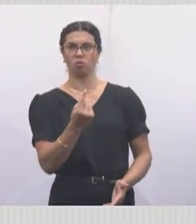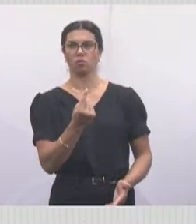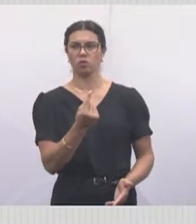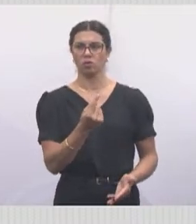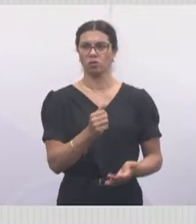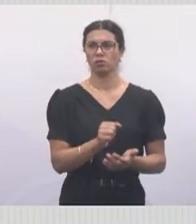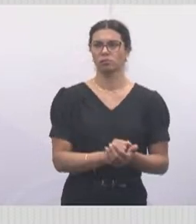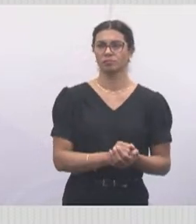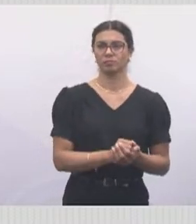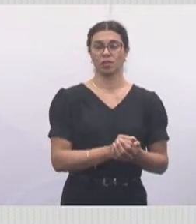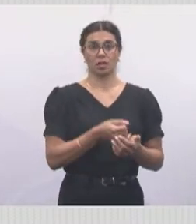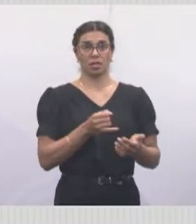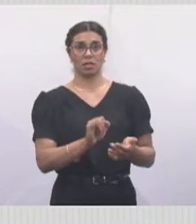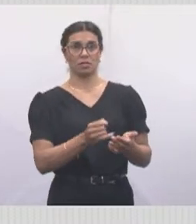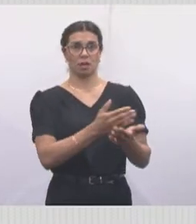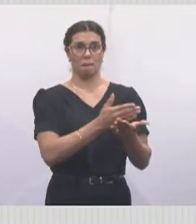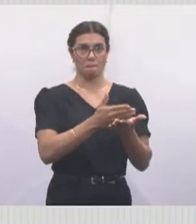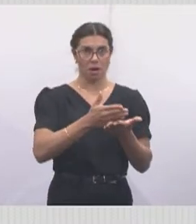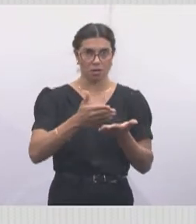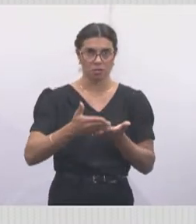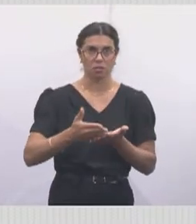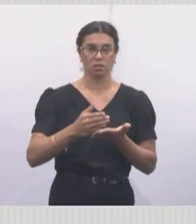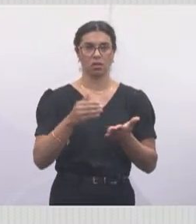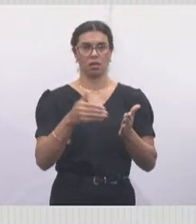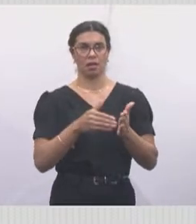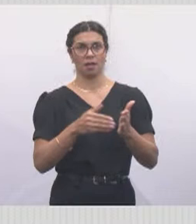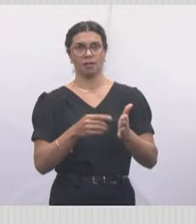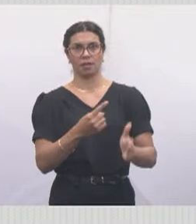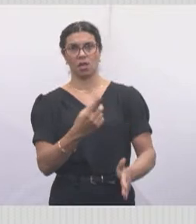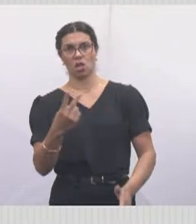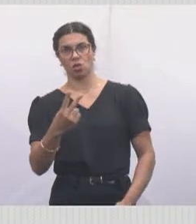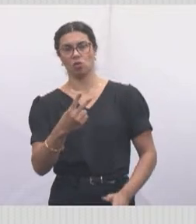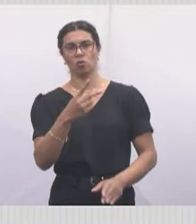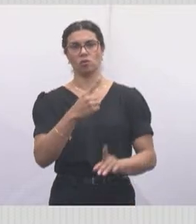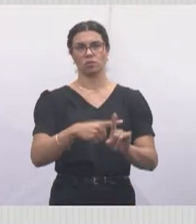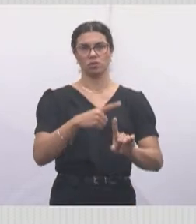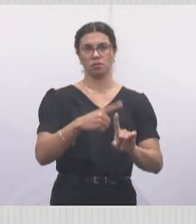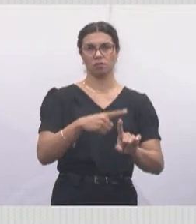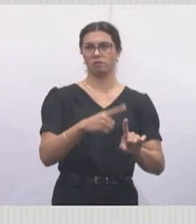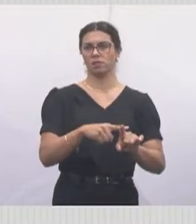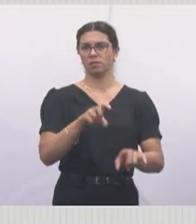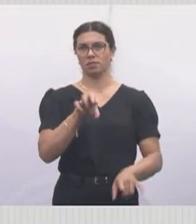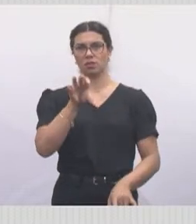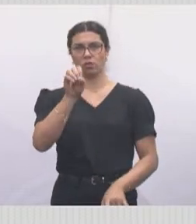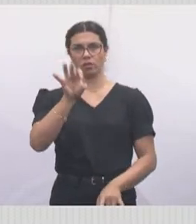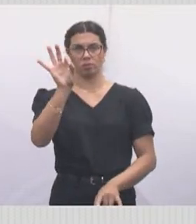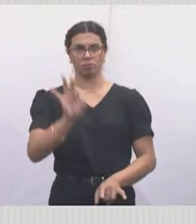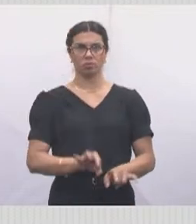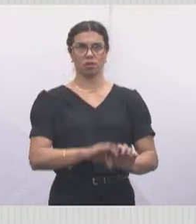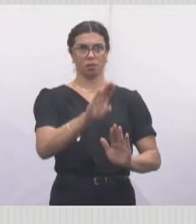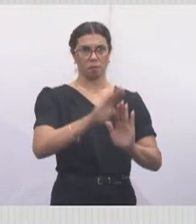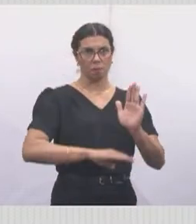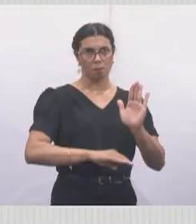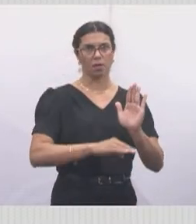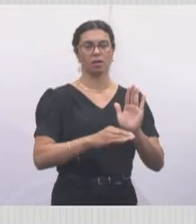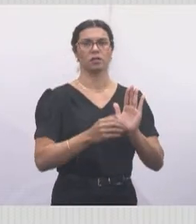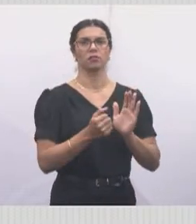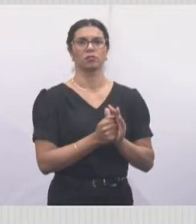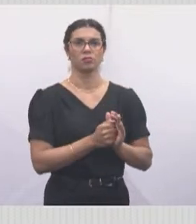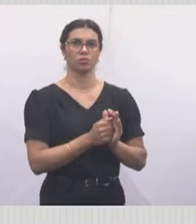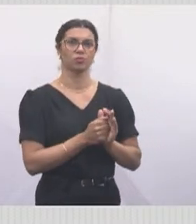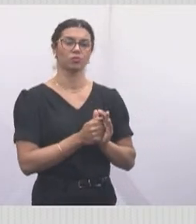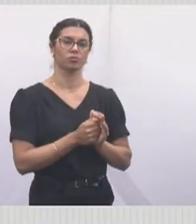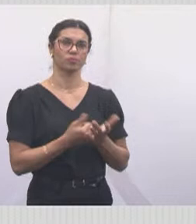até 12 vezes 50% ou à vista em 2 vezes até 100%. Então, você que tem dívida, né, que tem dívida ativa